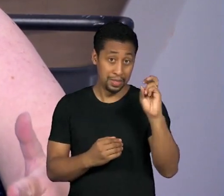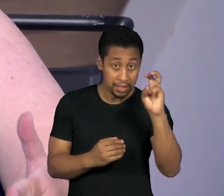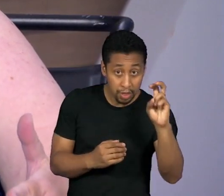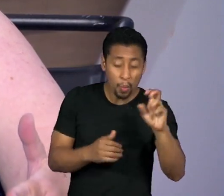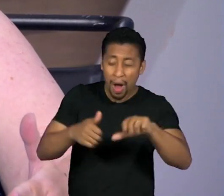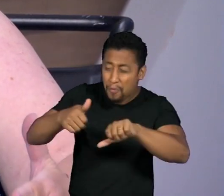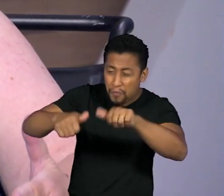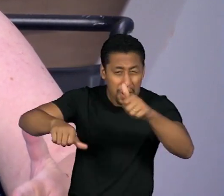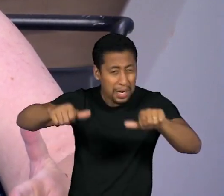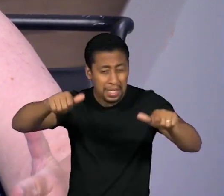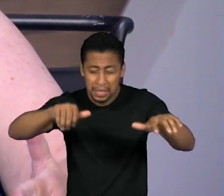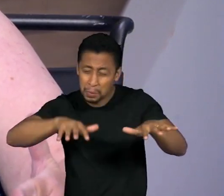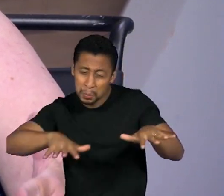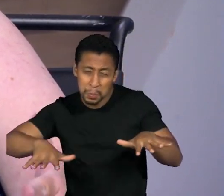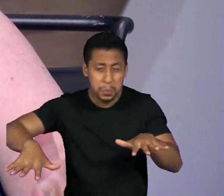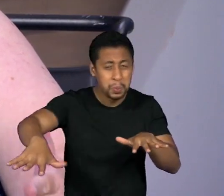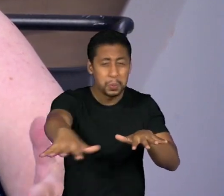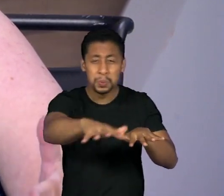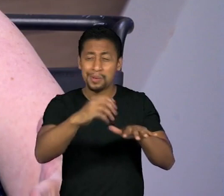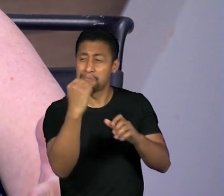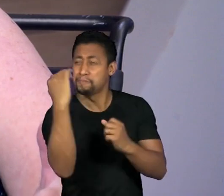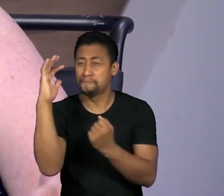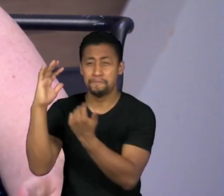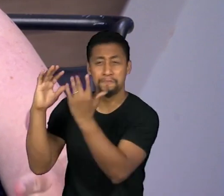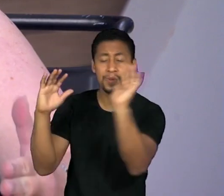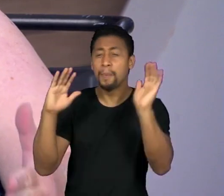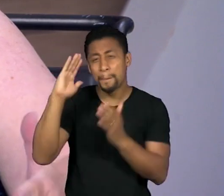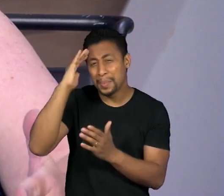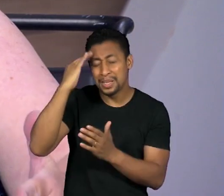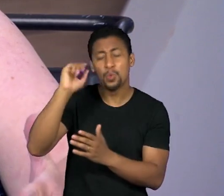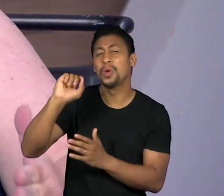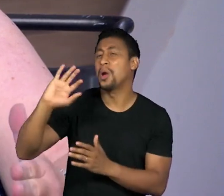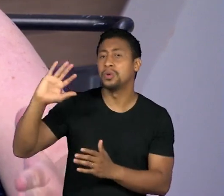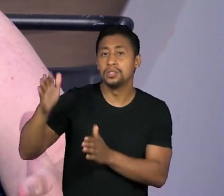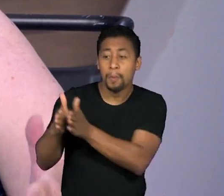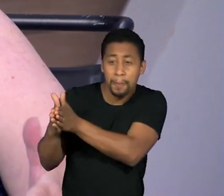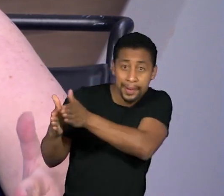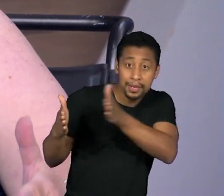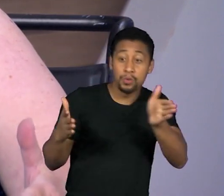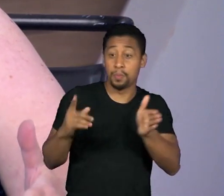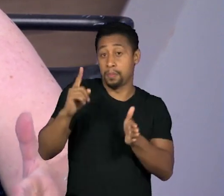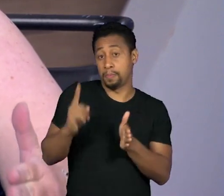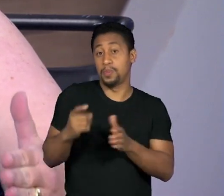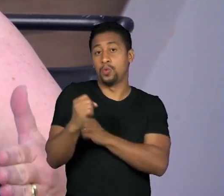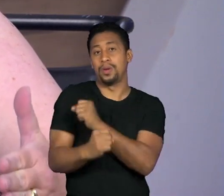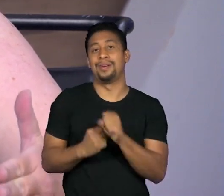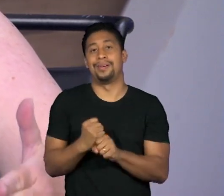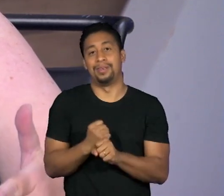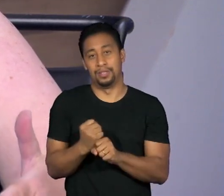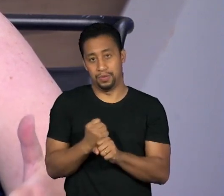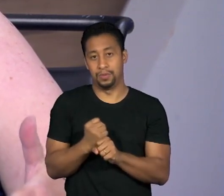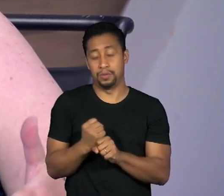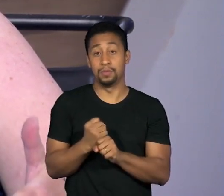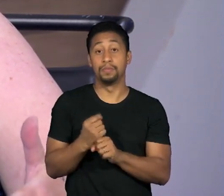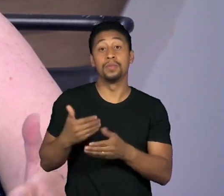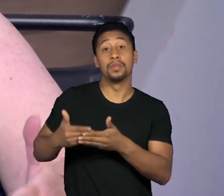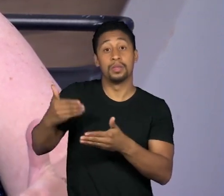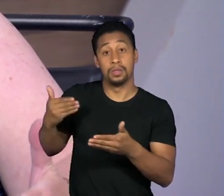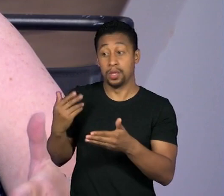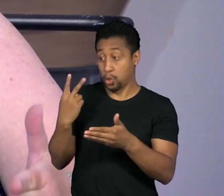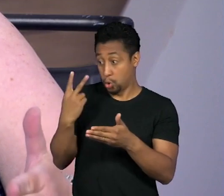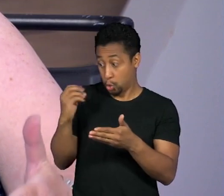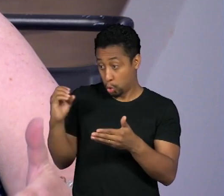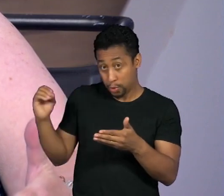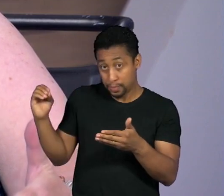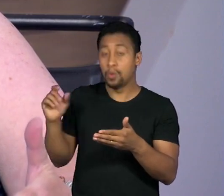avaliação ecossistêmica do milênio. E, à época, em 2000, a disponibilidade de